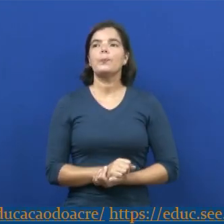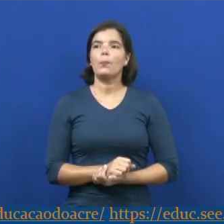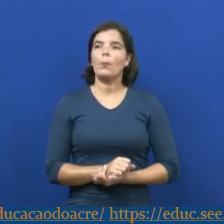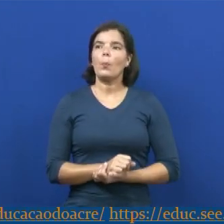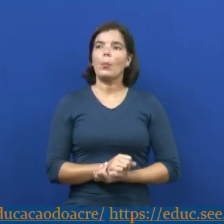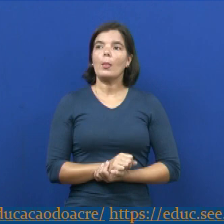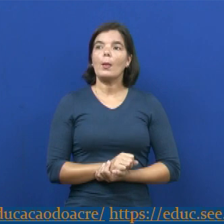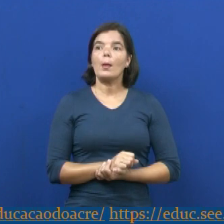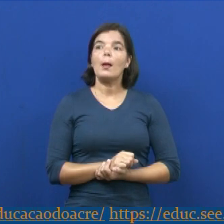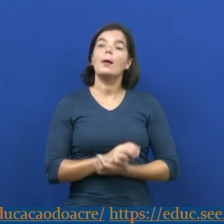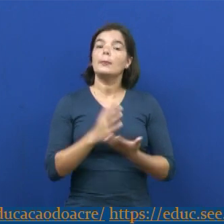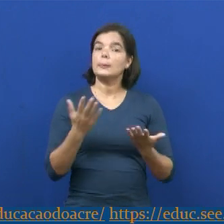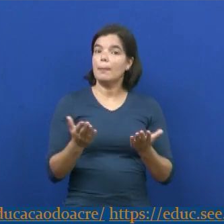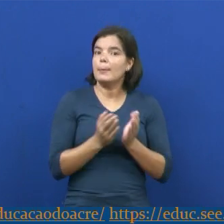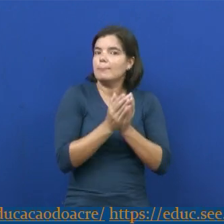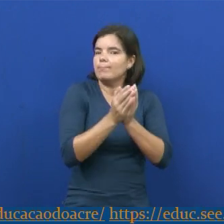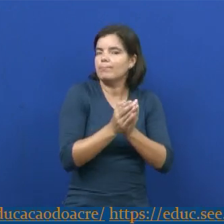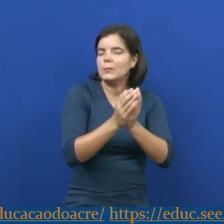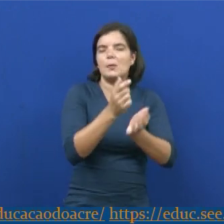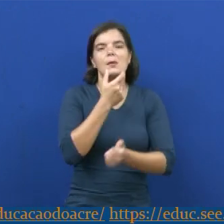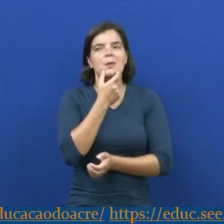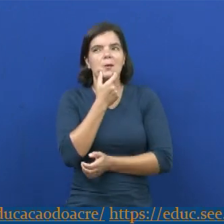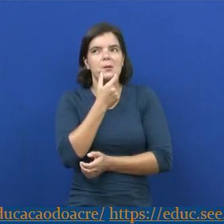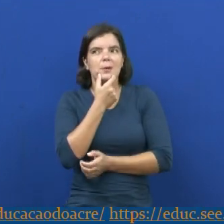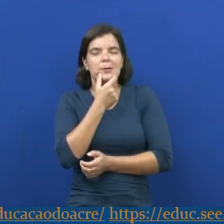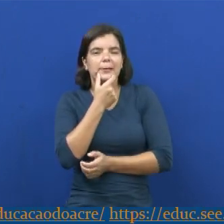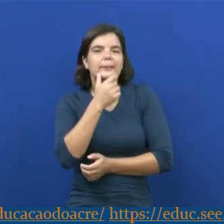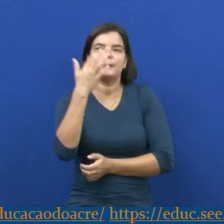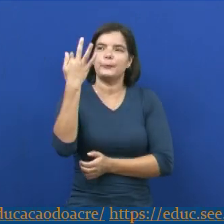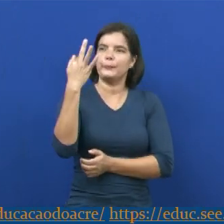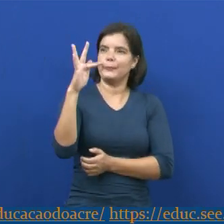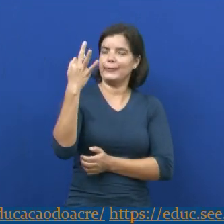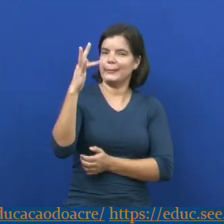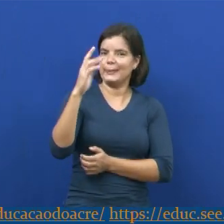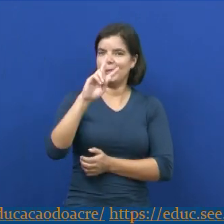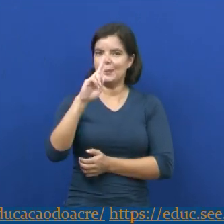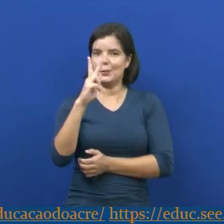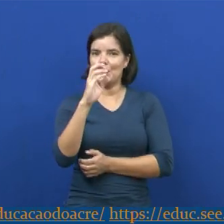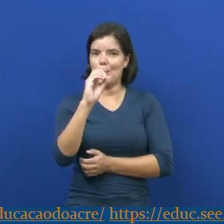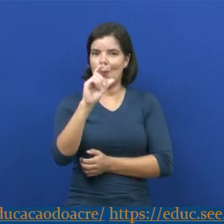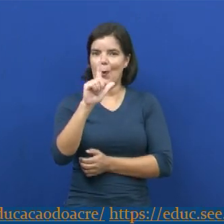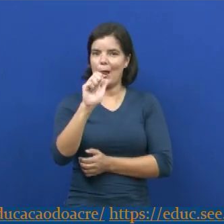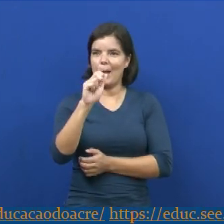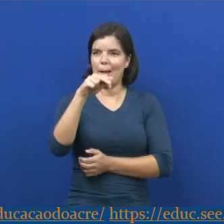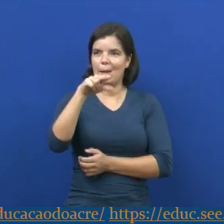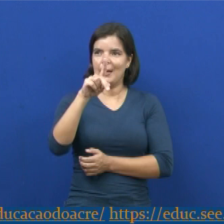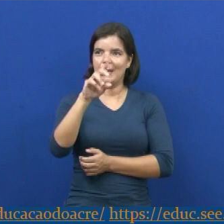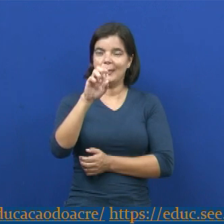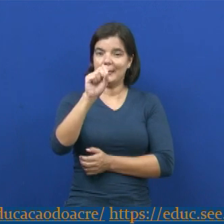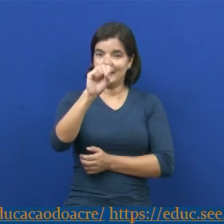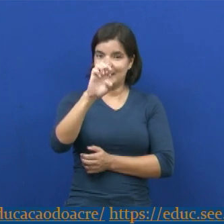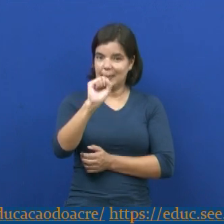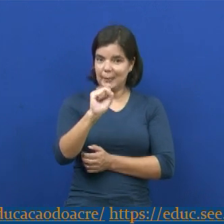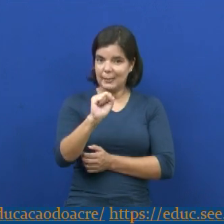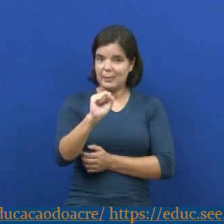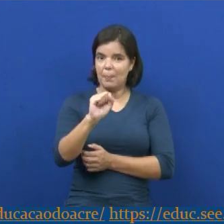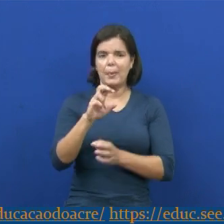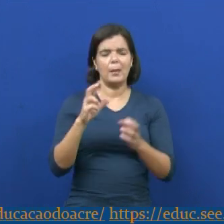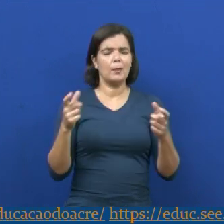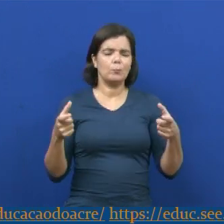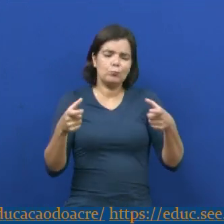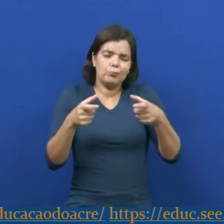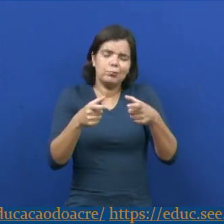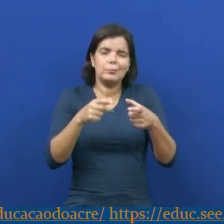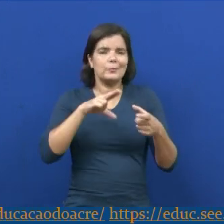A expansão marítima inglesa, francesa e holandesa. Olha só, é bem tímida em relação aos